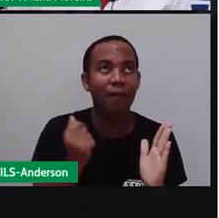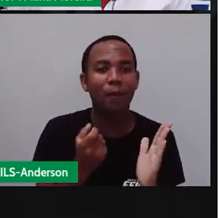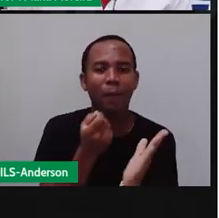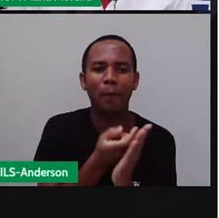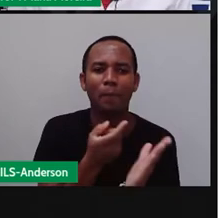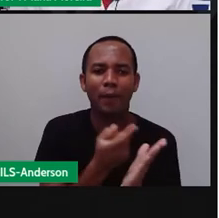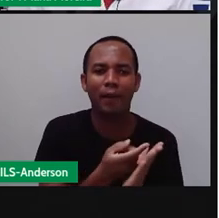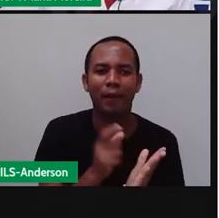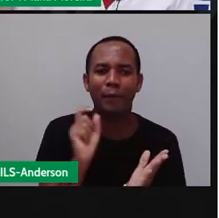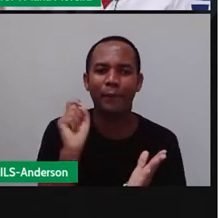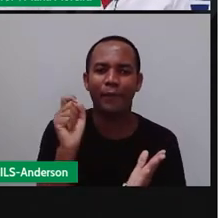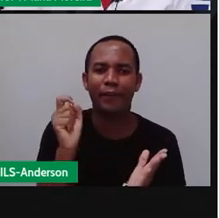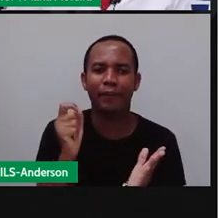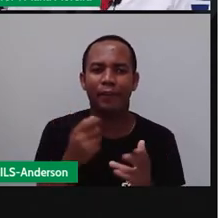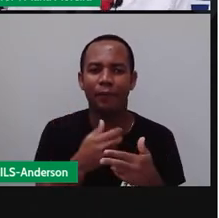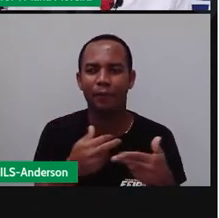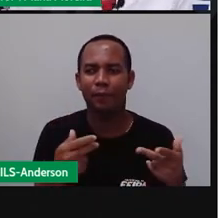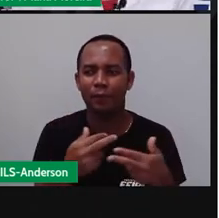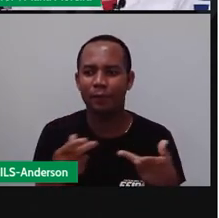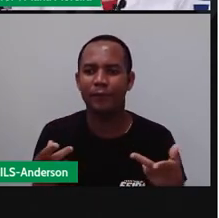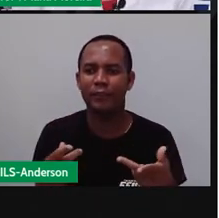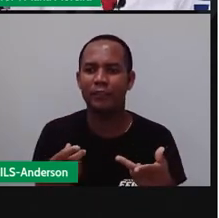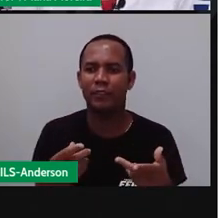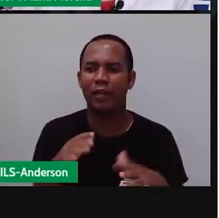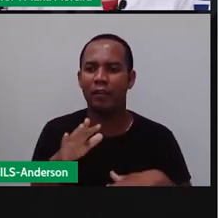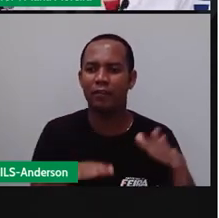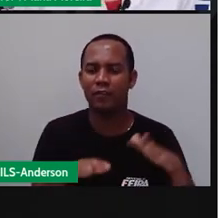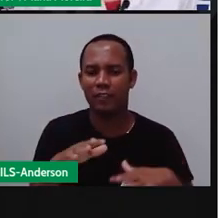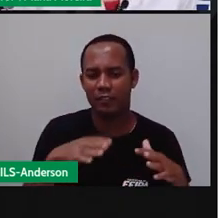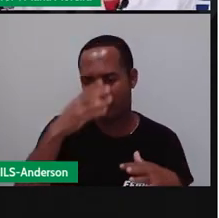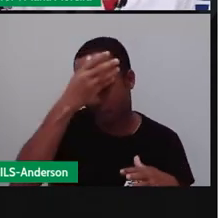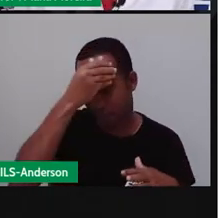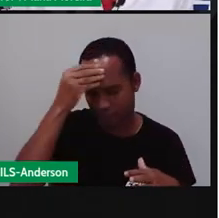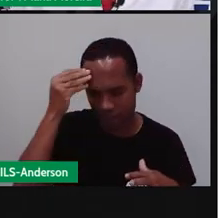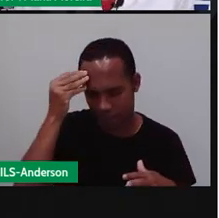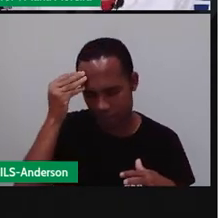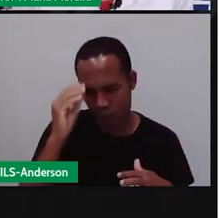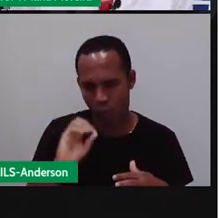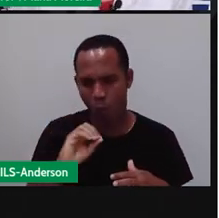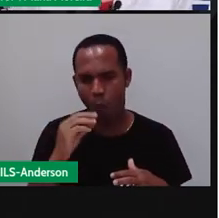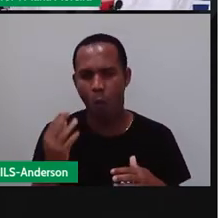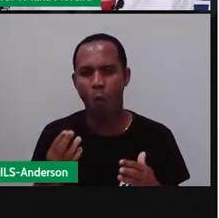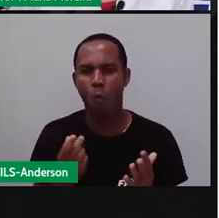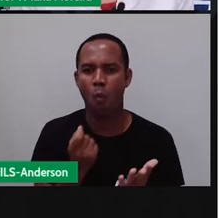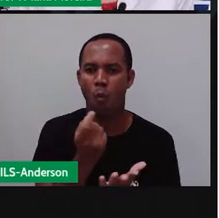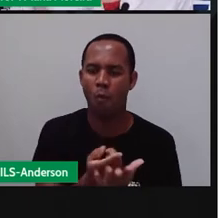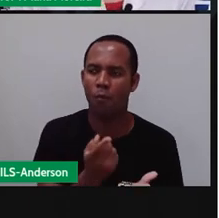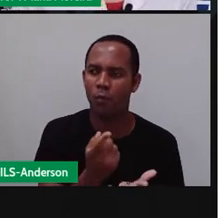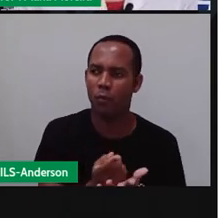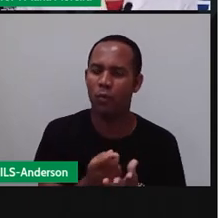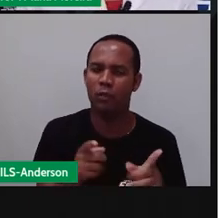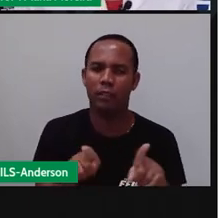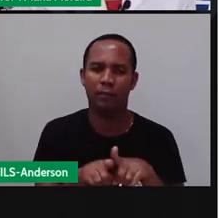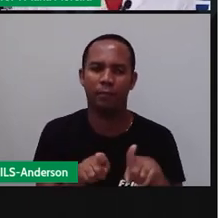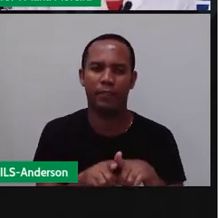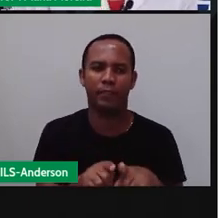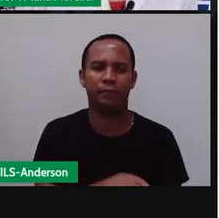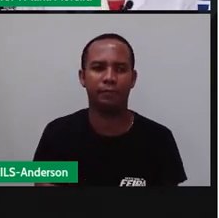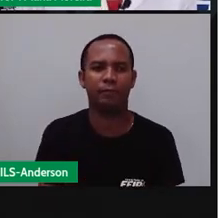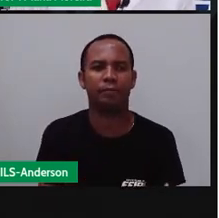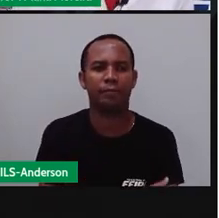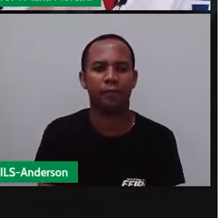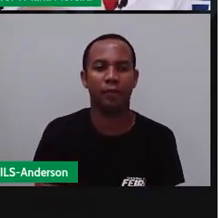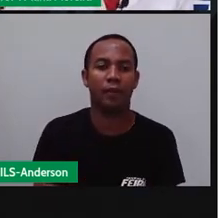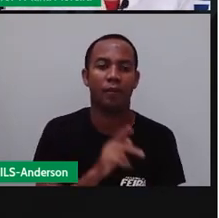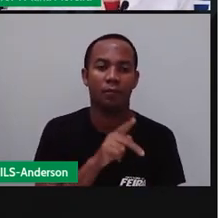comprar. Você não vai ter coisas que você esqueceu ou coisas que você comprou sem necessidade nenhuma. Ou vai me dizer aqui, vai dizer para a